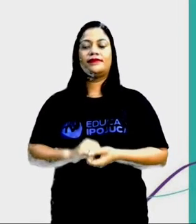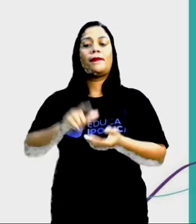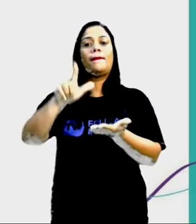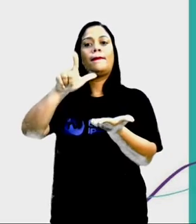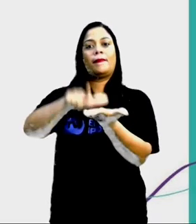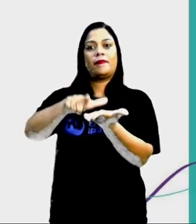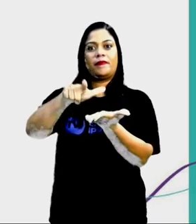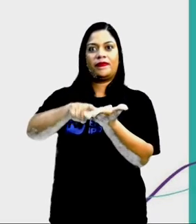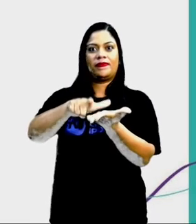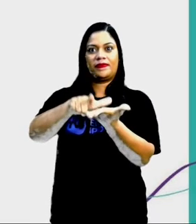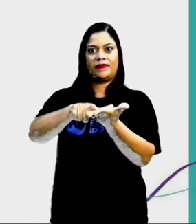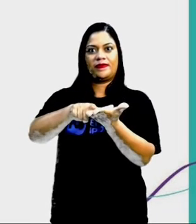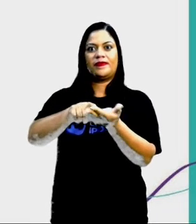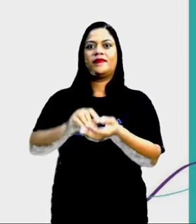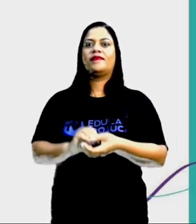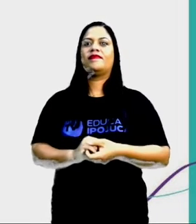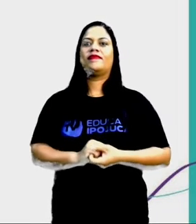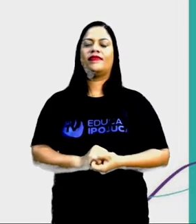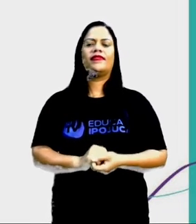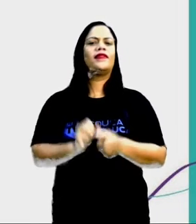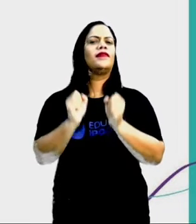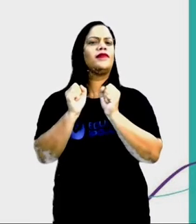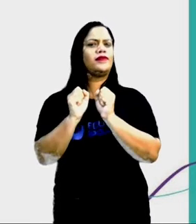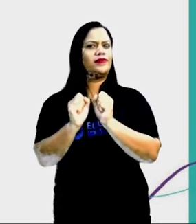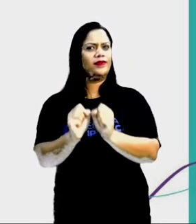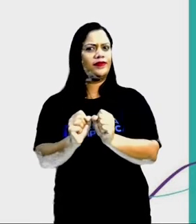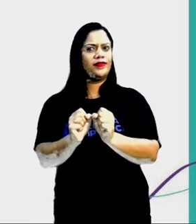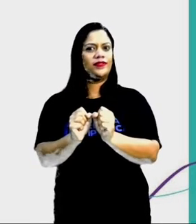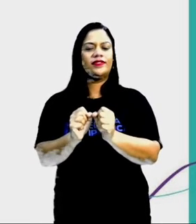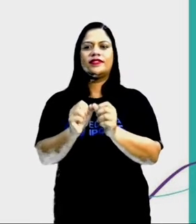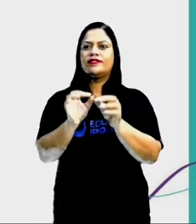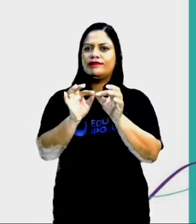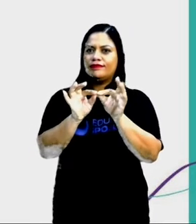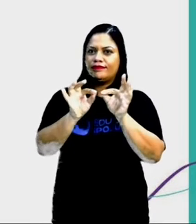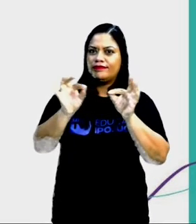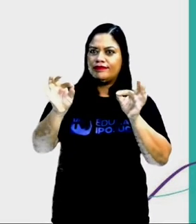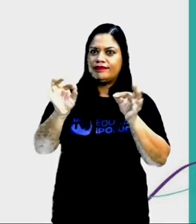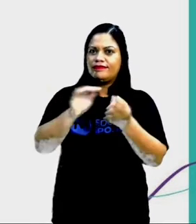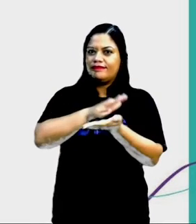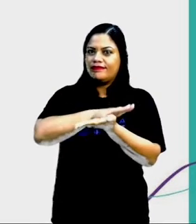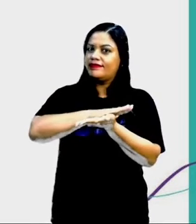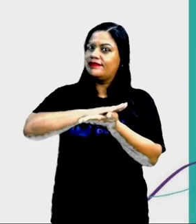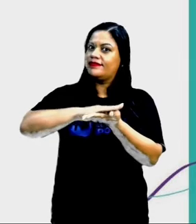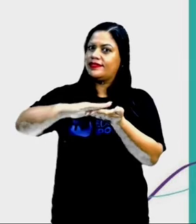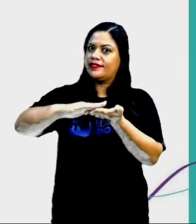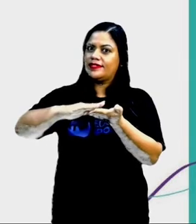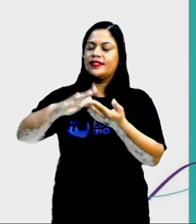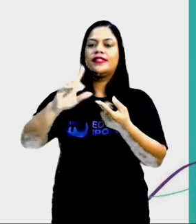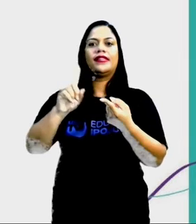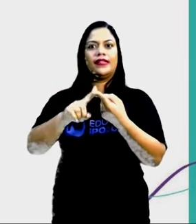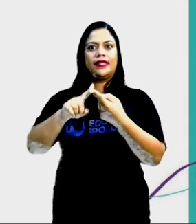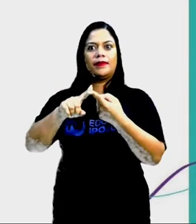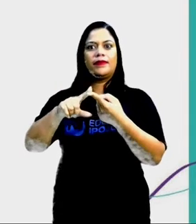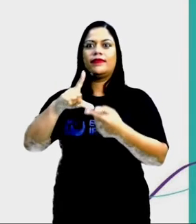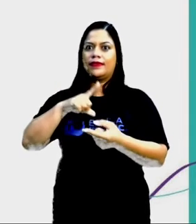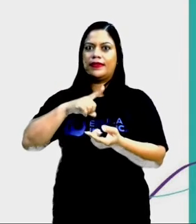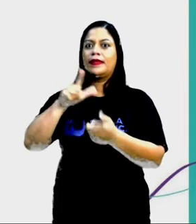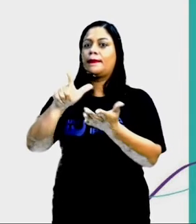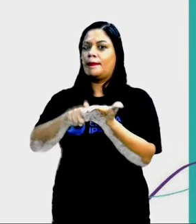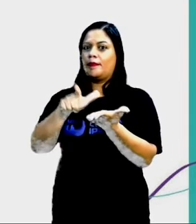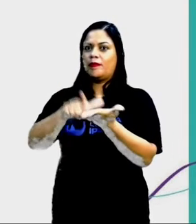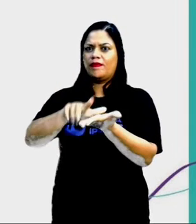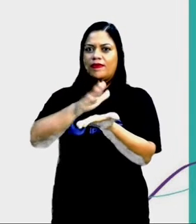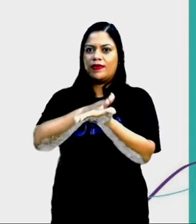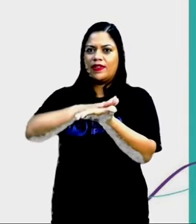papel. O papel, ele pode ser fino e liso. Temos também papéis que são